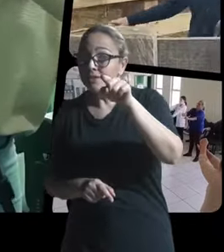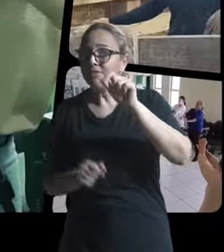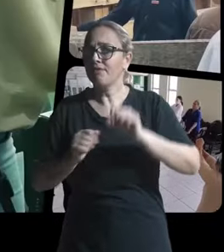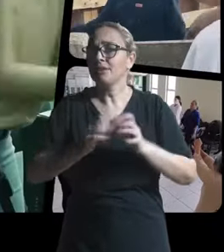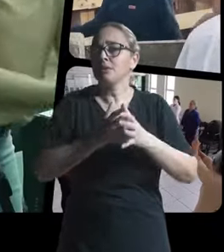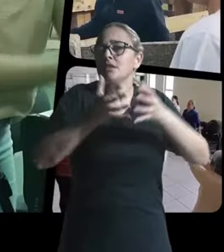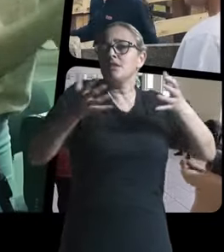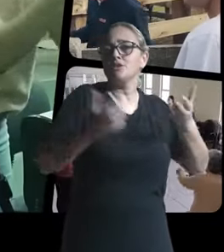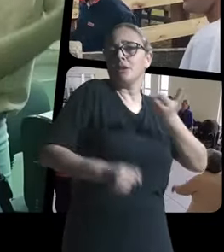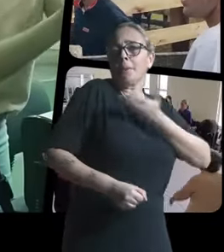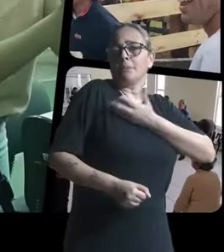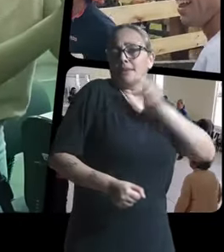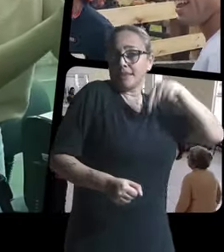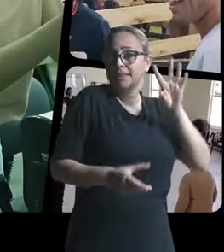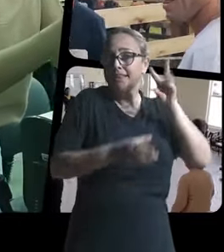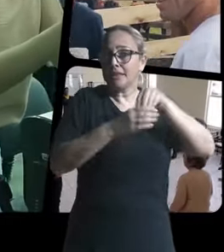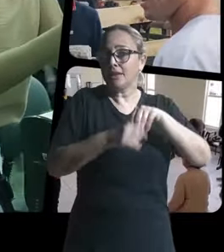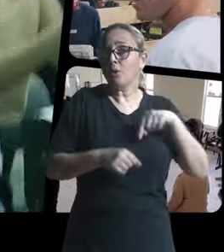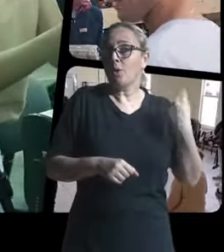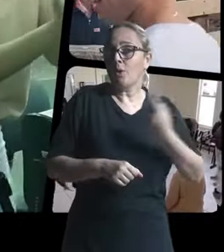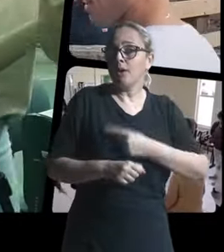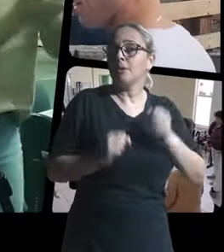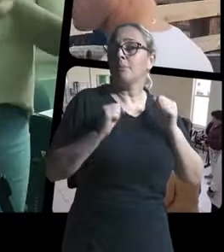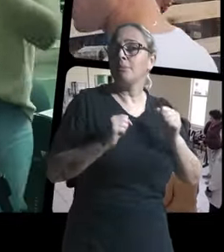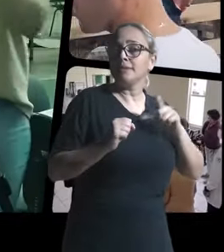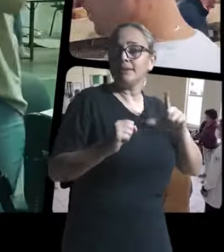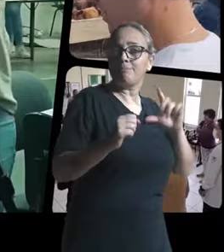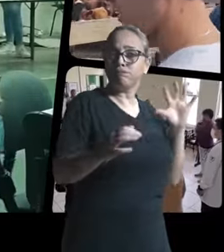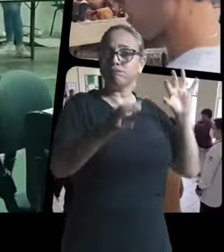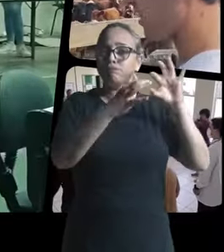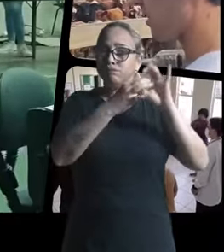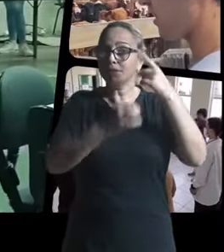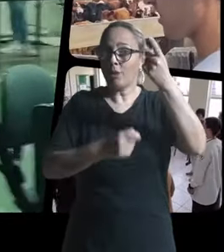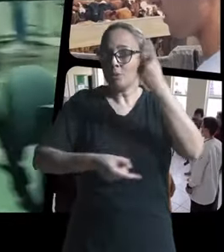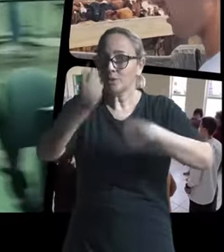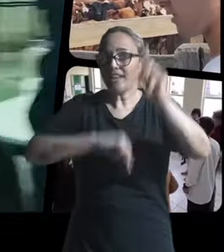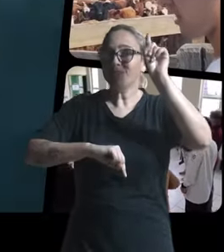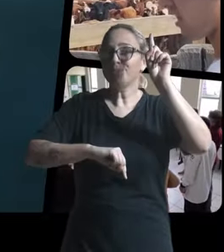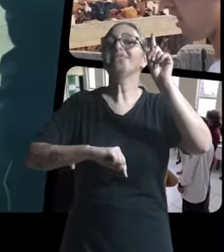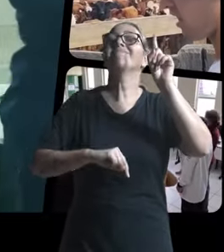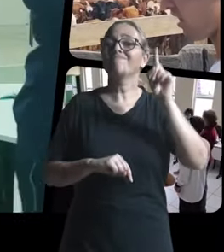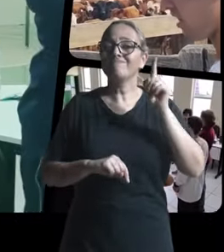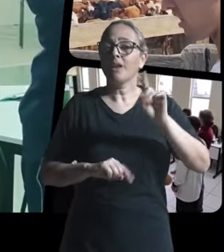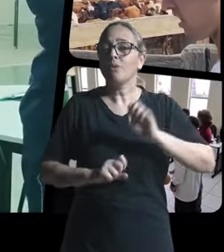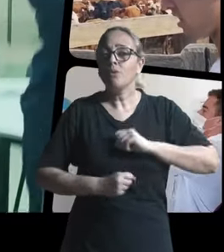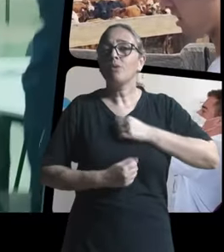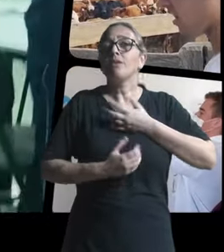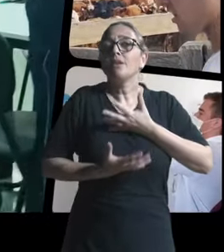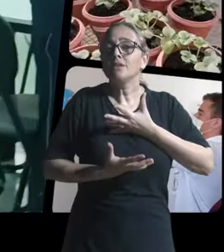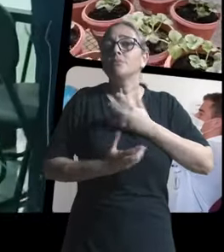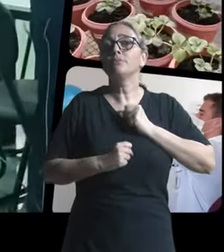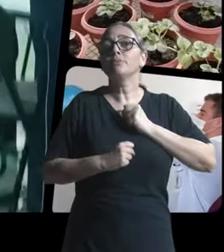grandes amizades aqui dentro e que nós possamos ser o alicerce do seu sucesso. Que esse organismo chamado